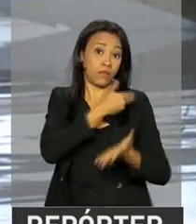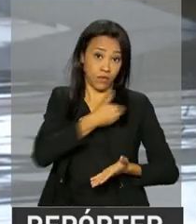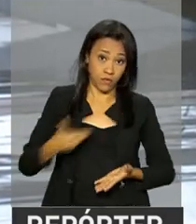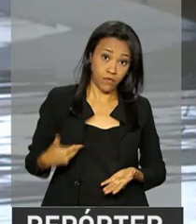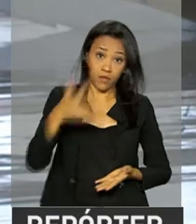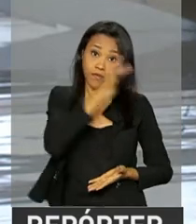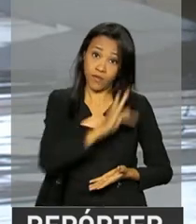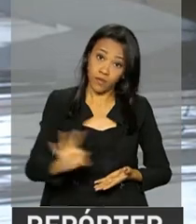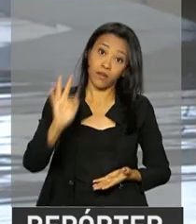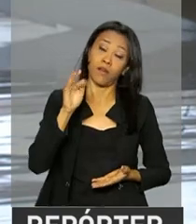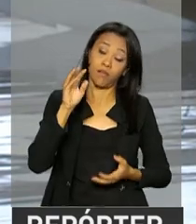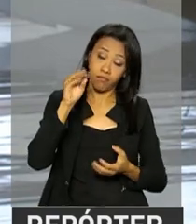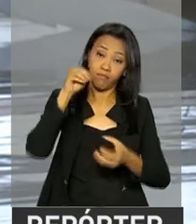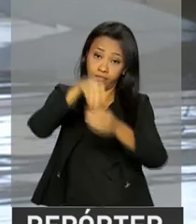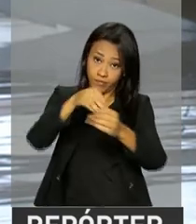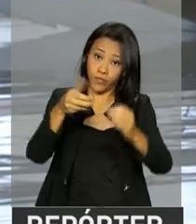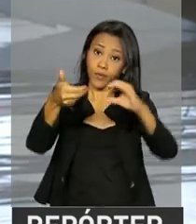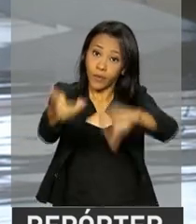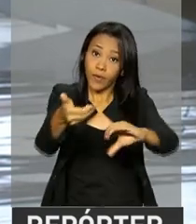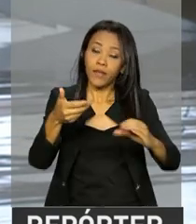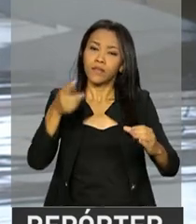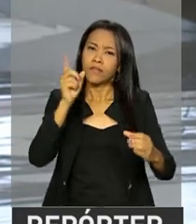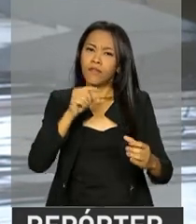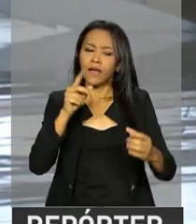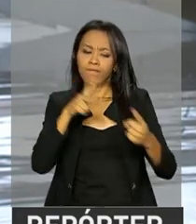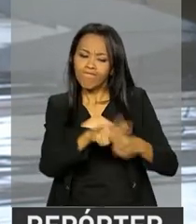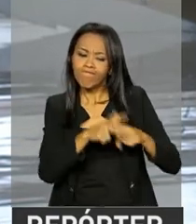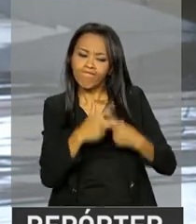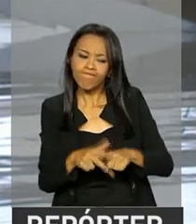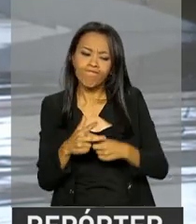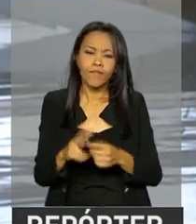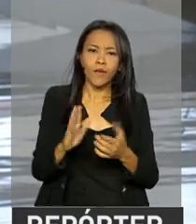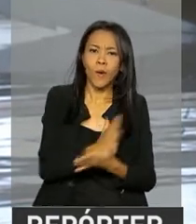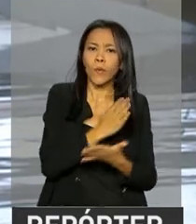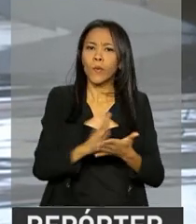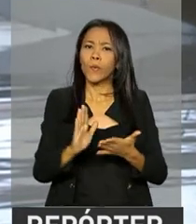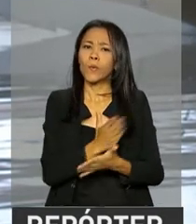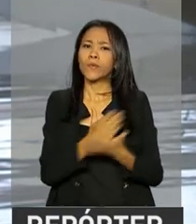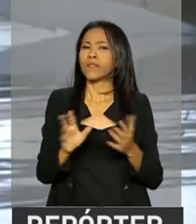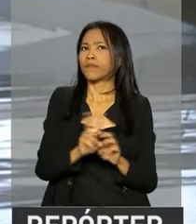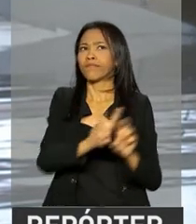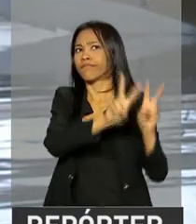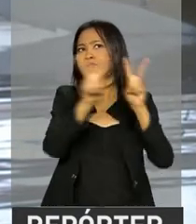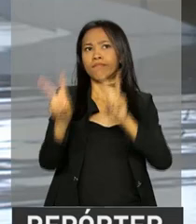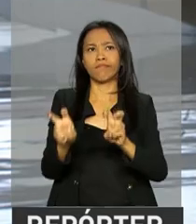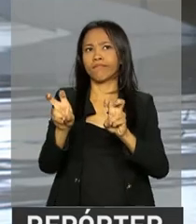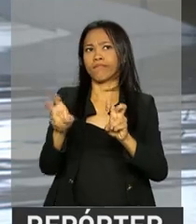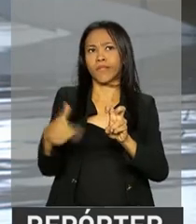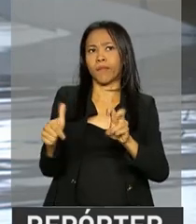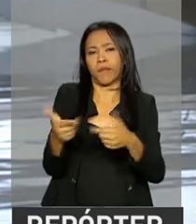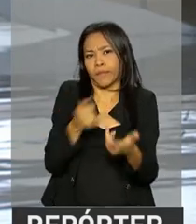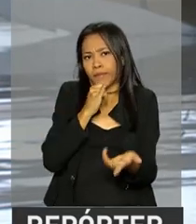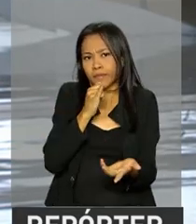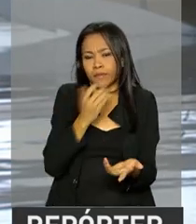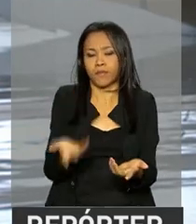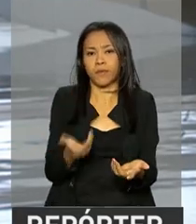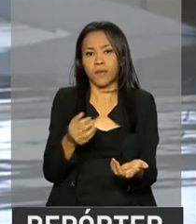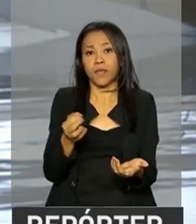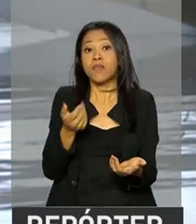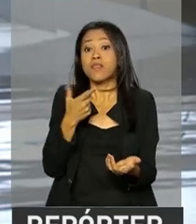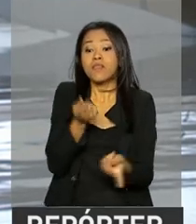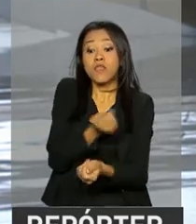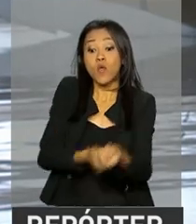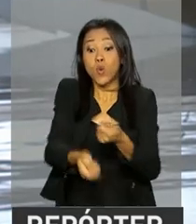ao congresso nacional e regulamenta algumas questões aí nas relações de trabalho como por exemplo permite que o que for